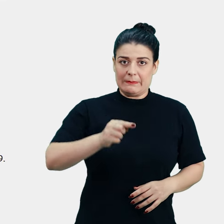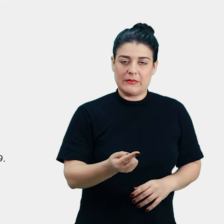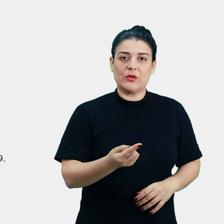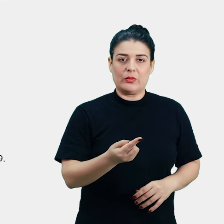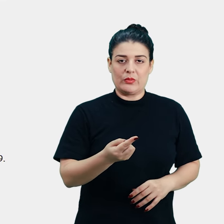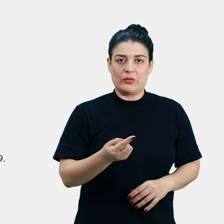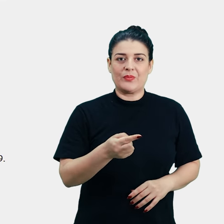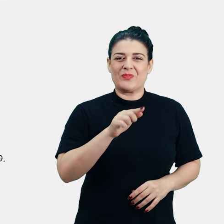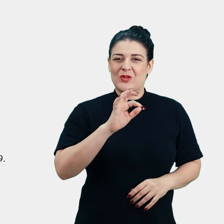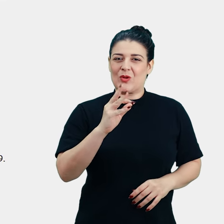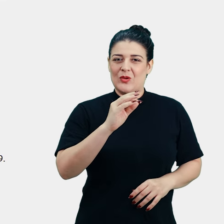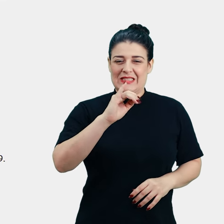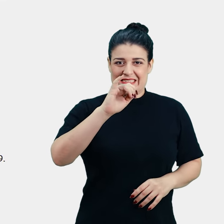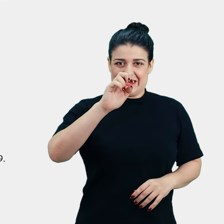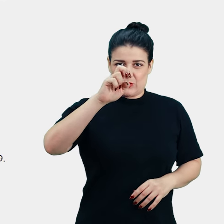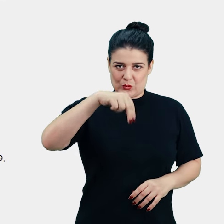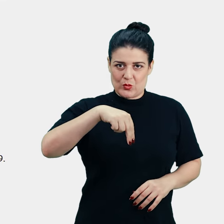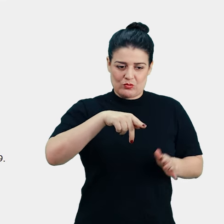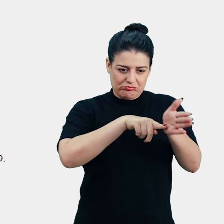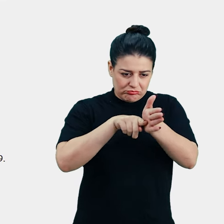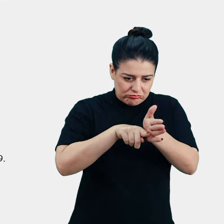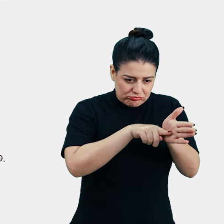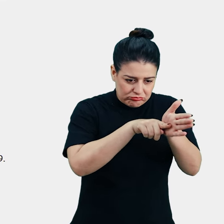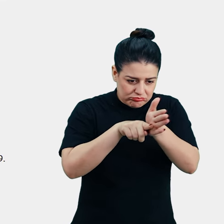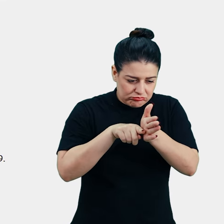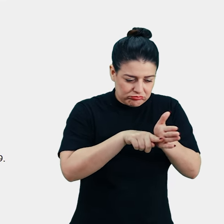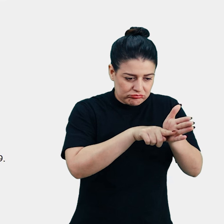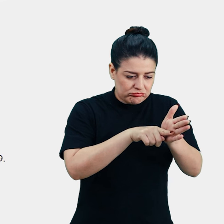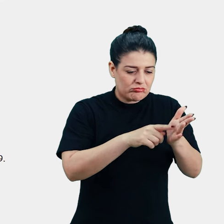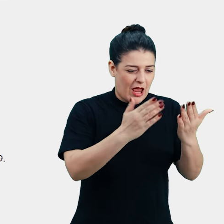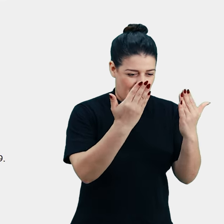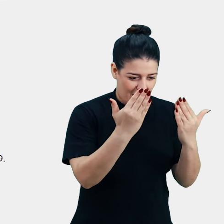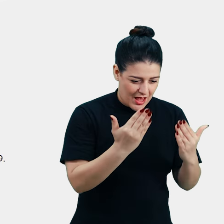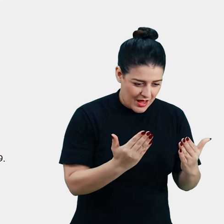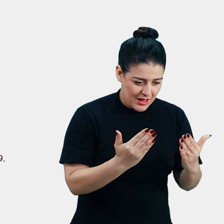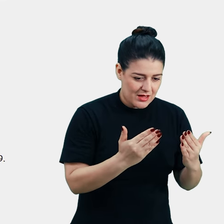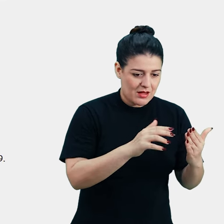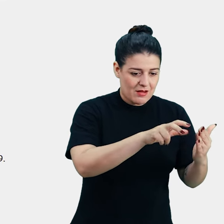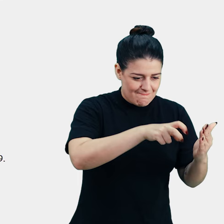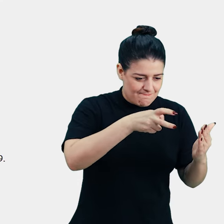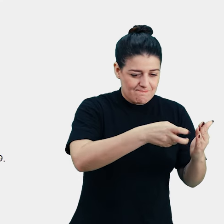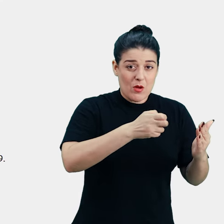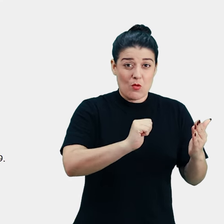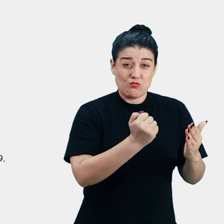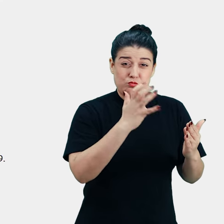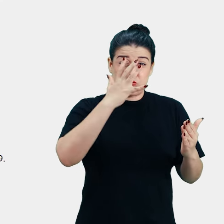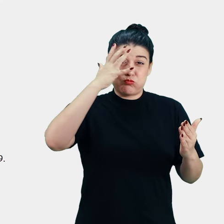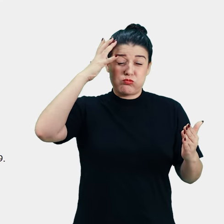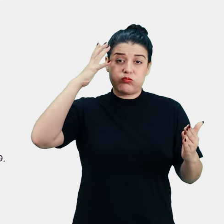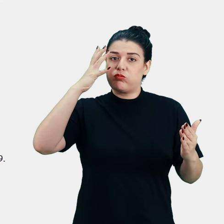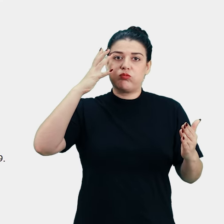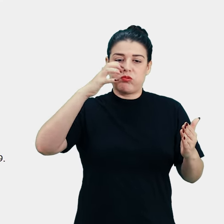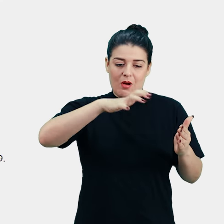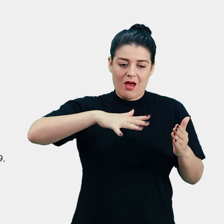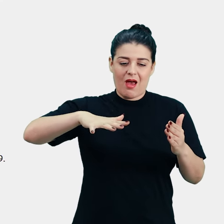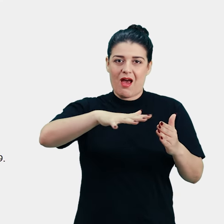tá? E os íons formados na fonte de ionização, eles vão ser extraídos e acelerados com alta velocidade por um